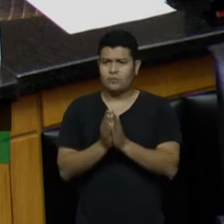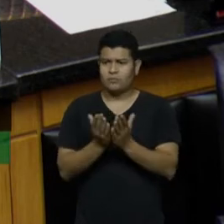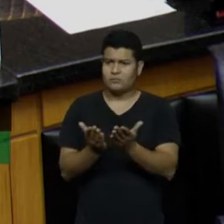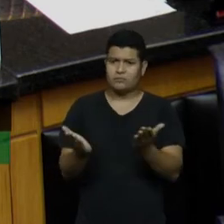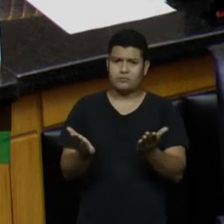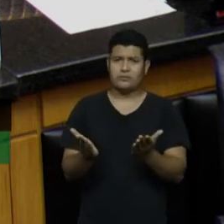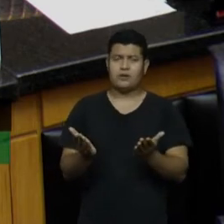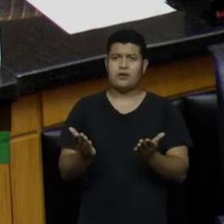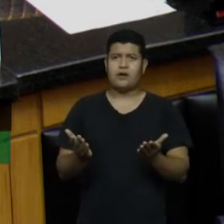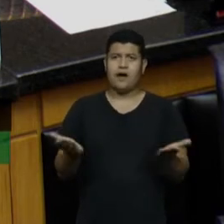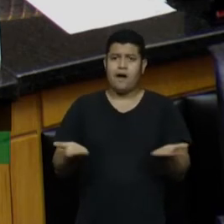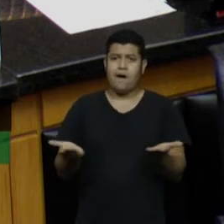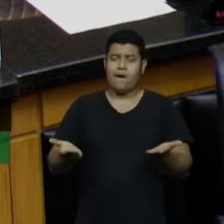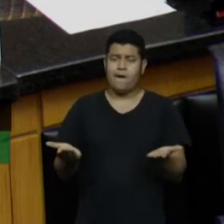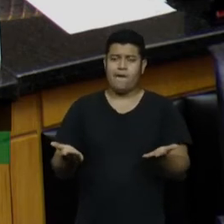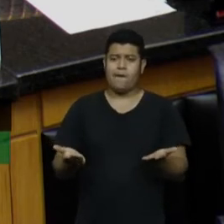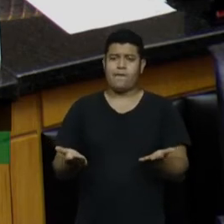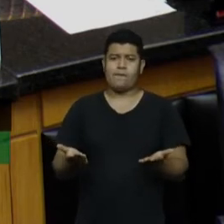fazer